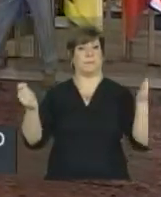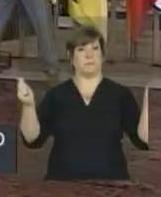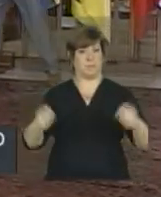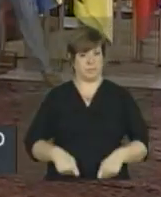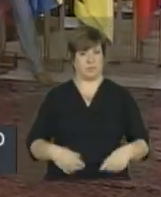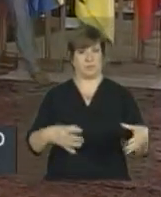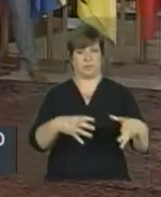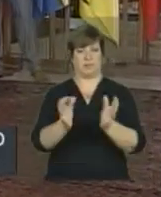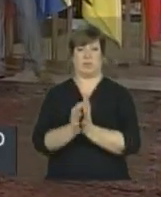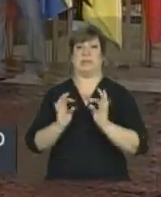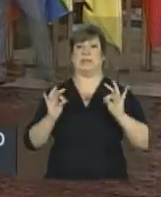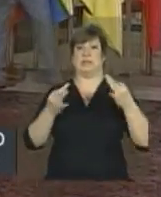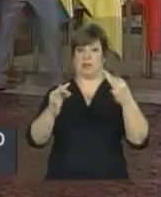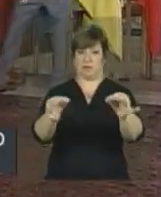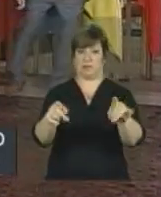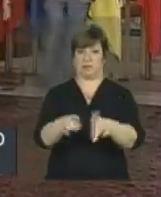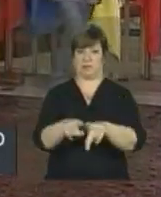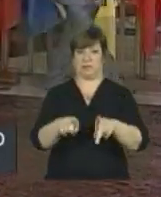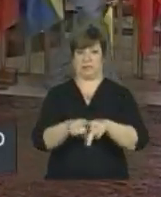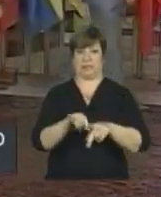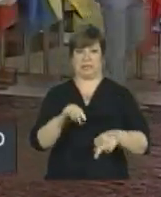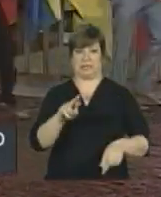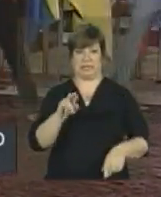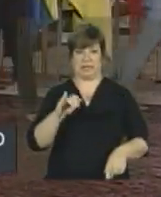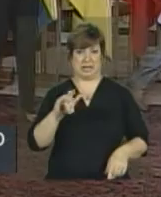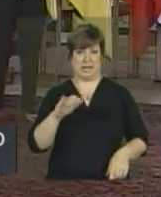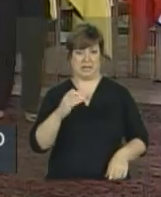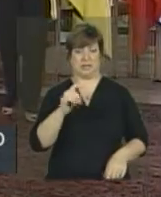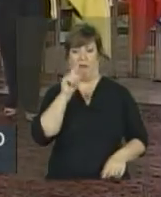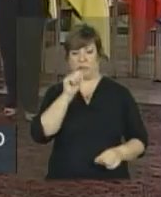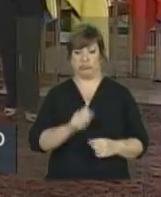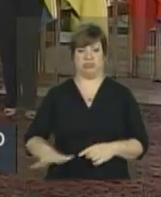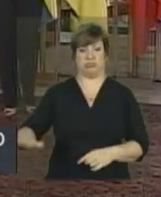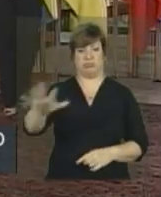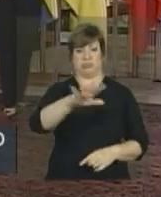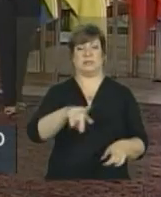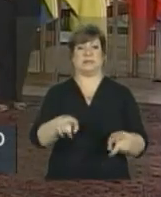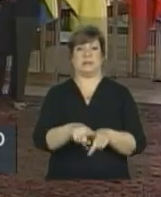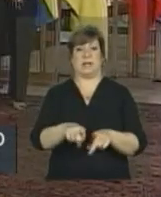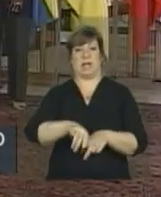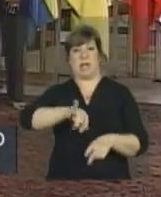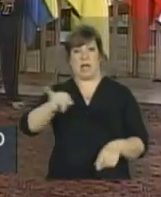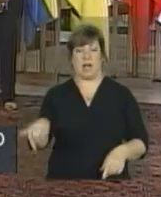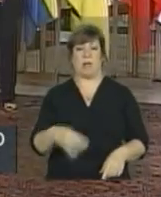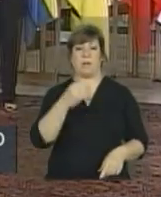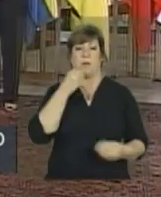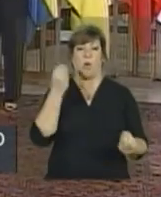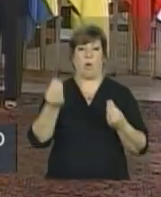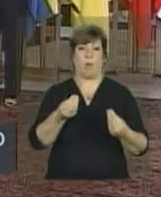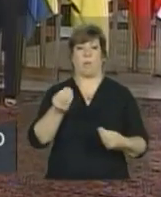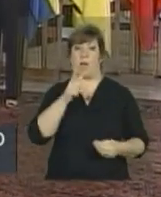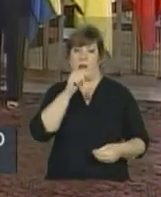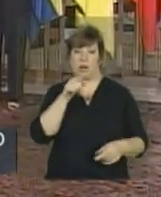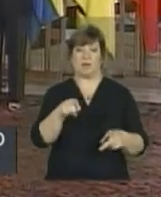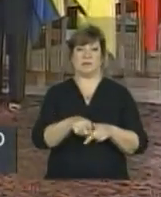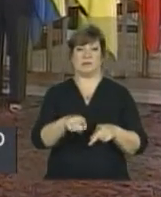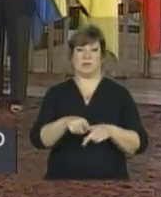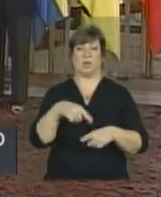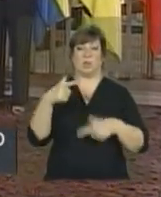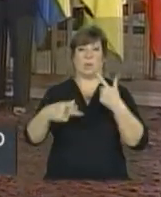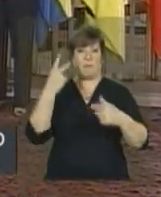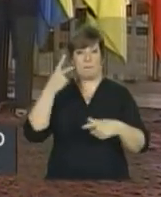campos de tecnologia de irrigação, aproveitamento de recursos hídricos e combate à